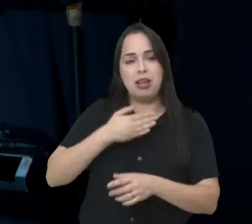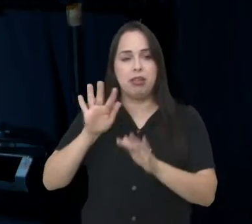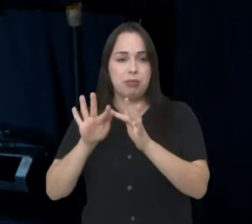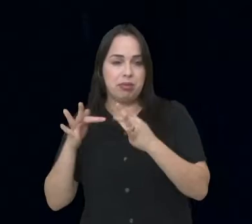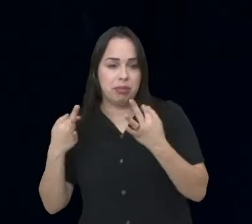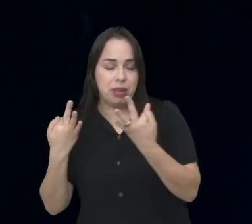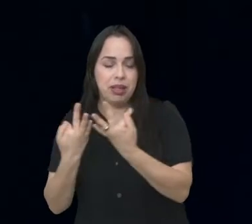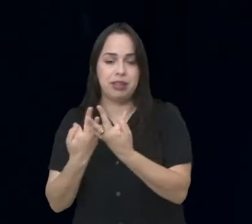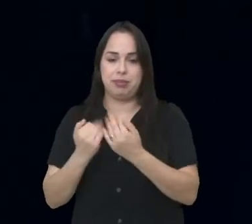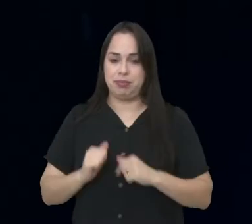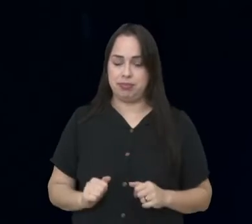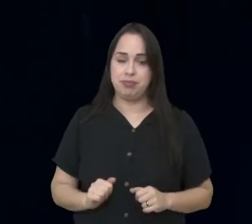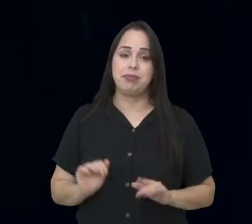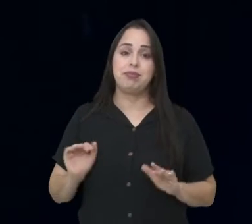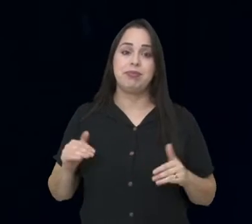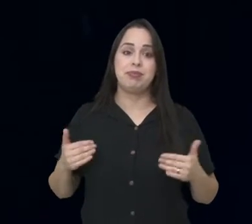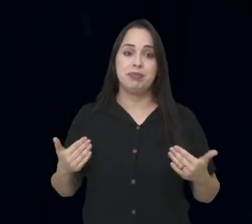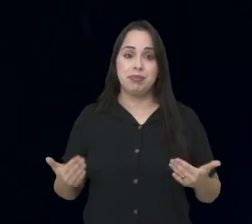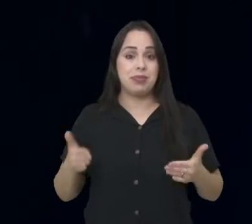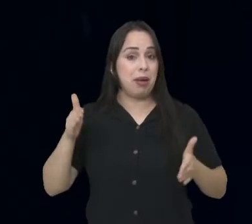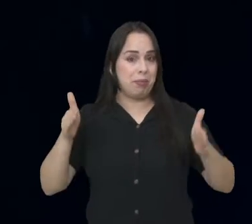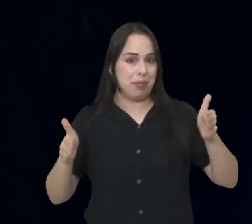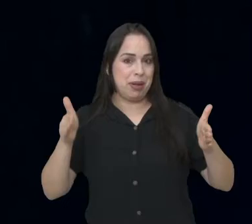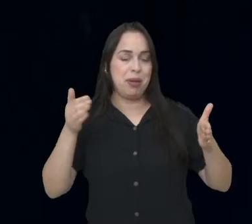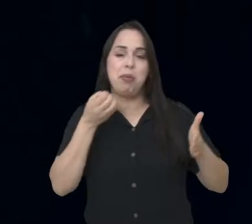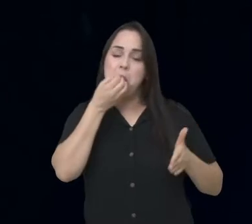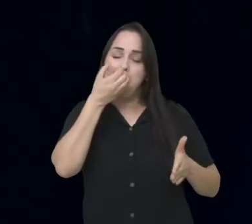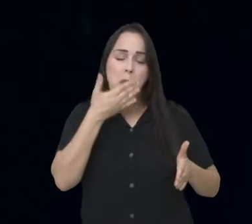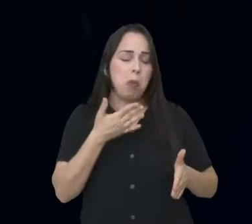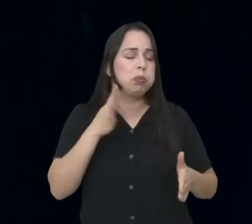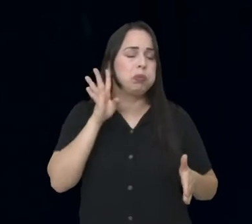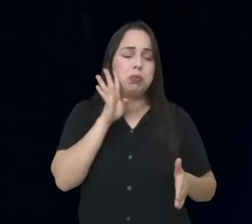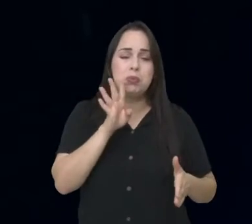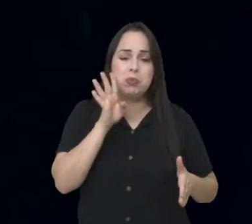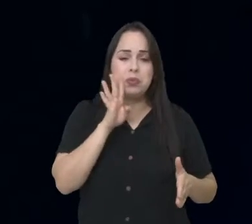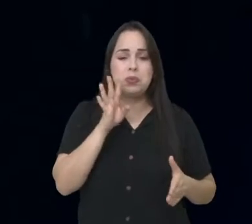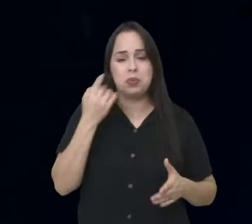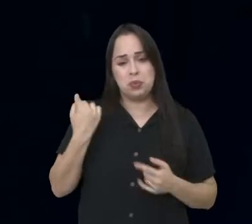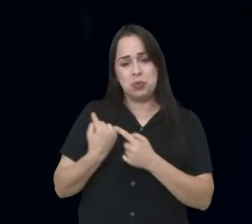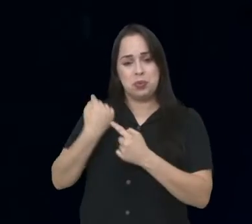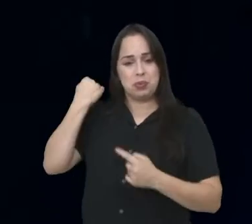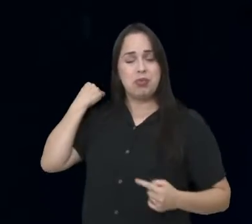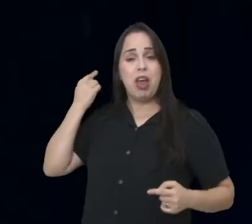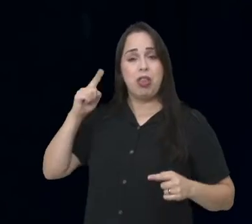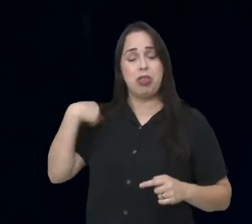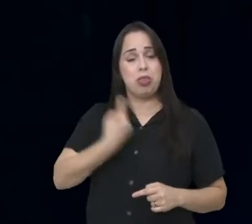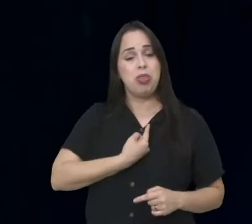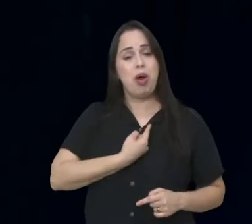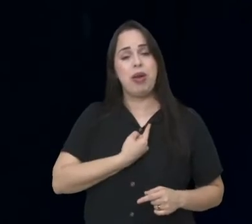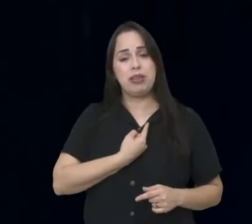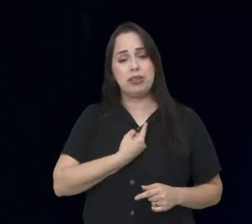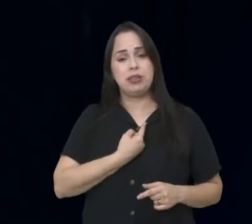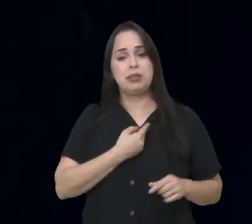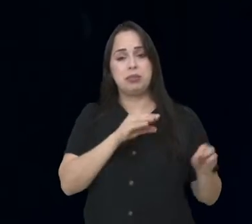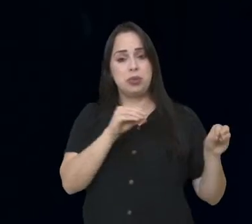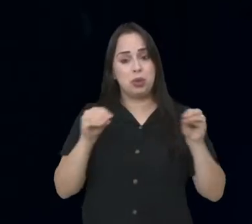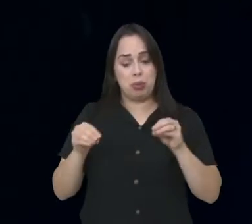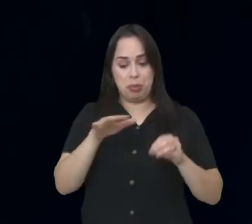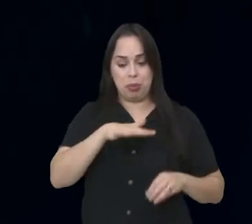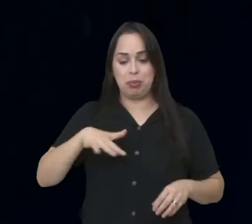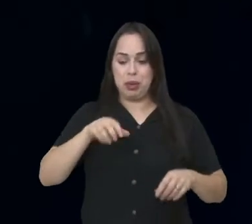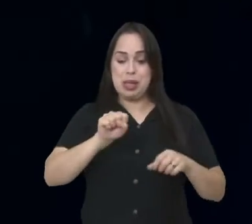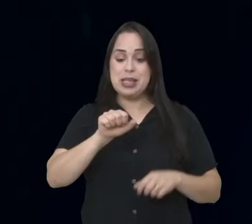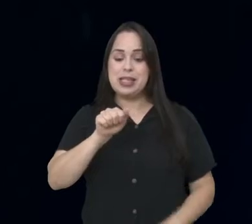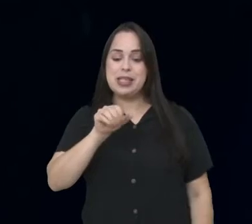né? Então é uma época muito boa, porque eu me lembro que foi quando a gente realmente veio para o São Dimas. Eu, no